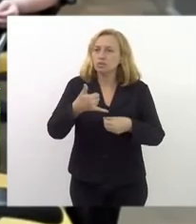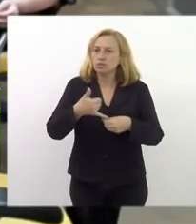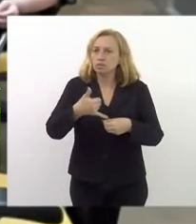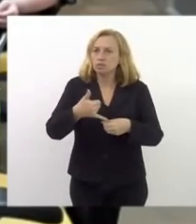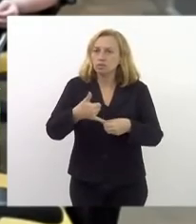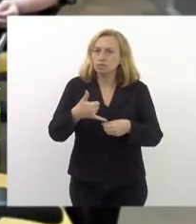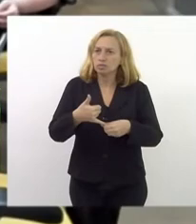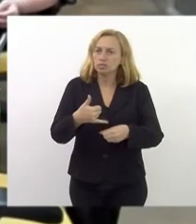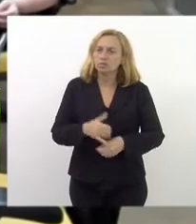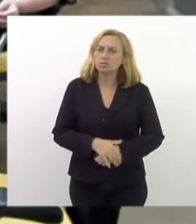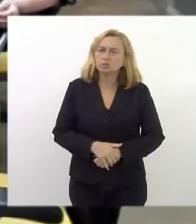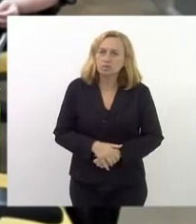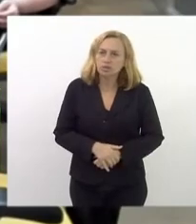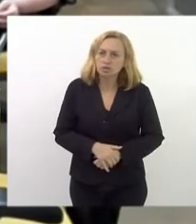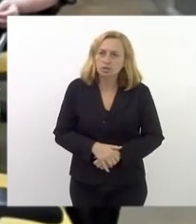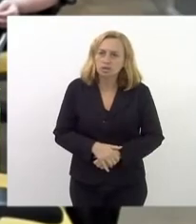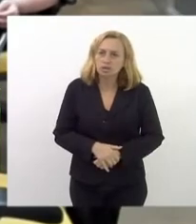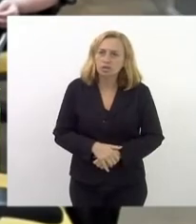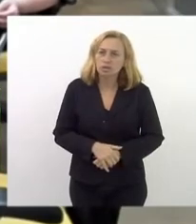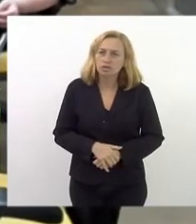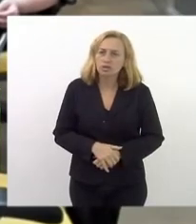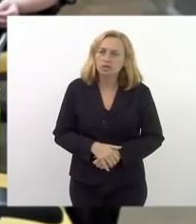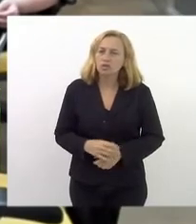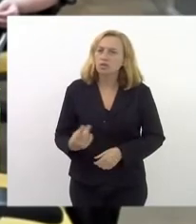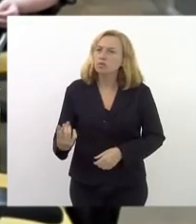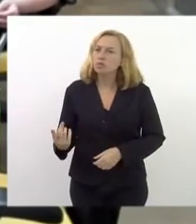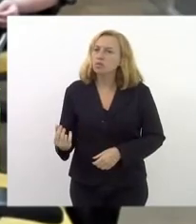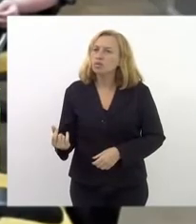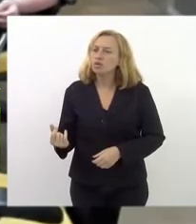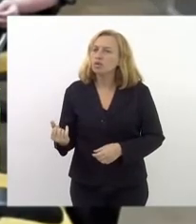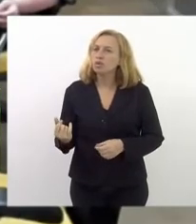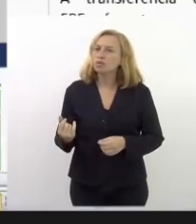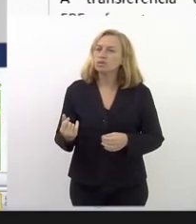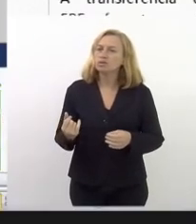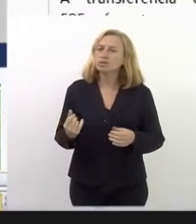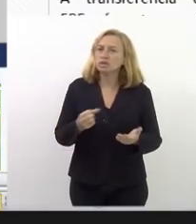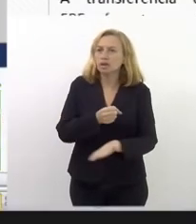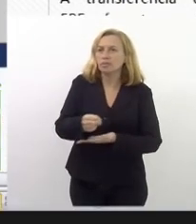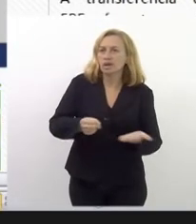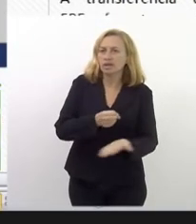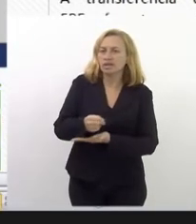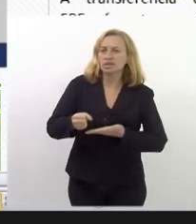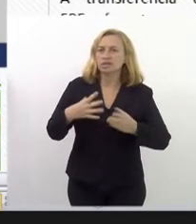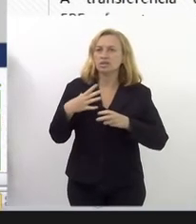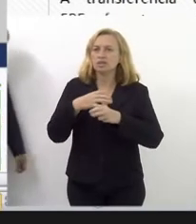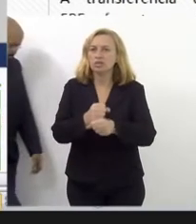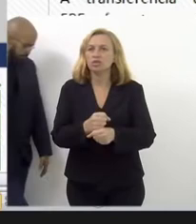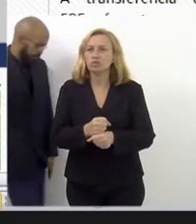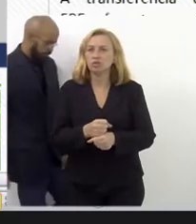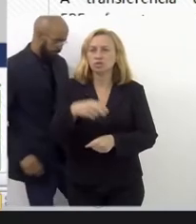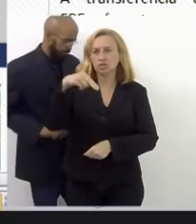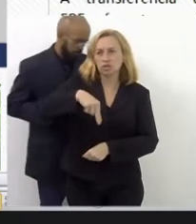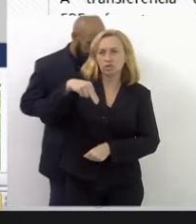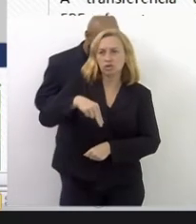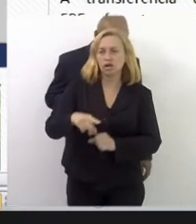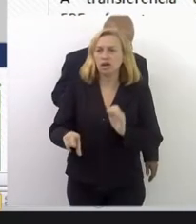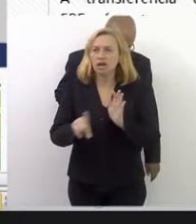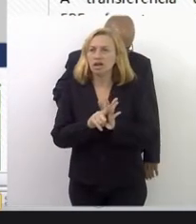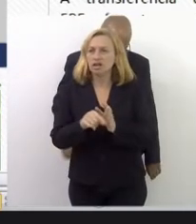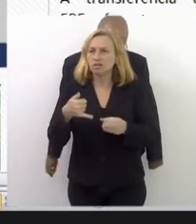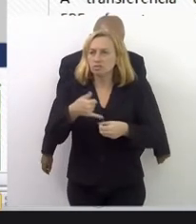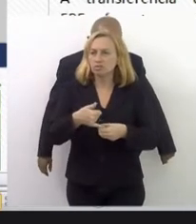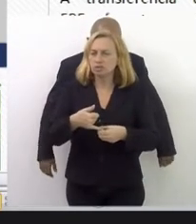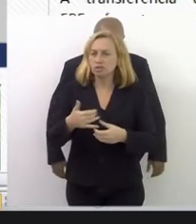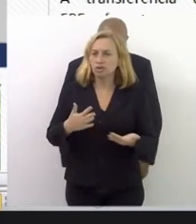que eles estão congelados, o valor de base de cálculo, desde novembro, e agora a lei de combustíveis, que a